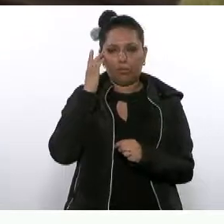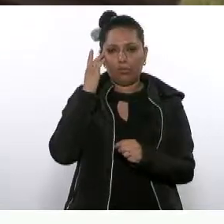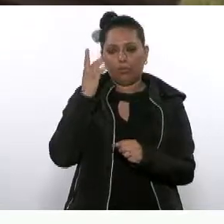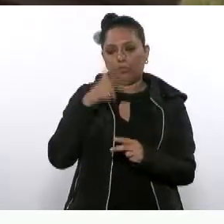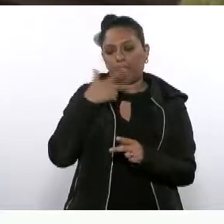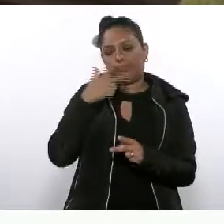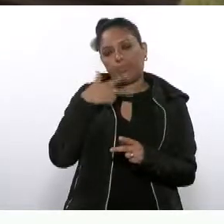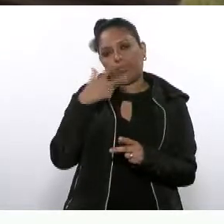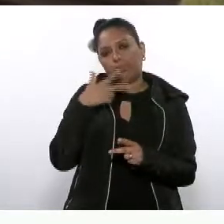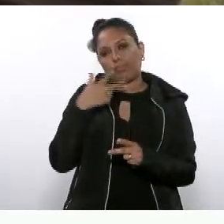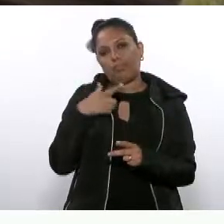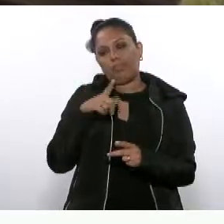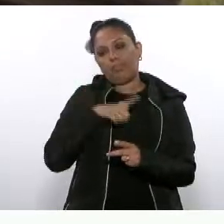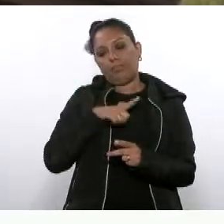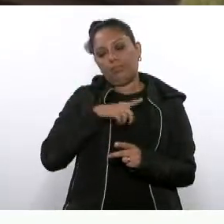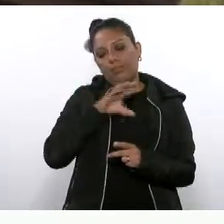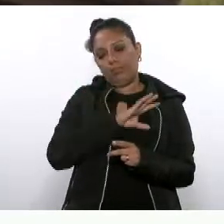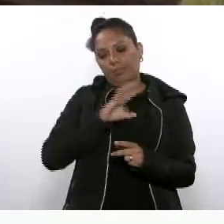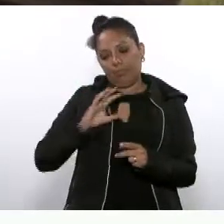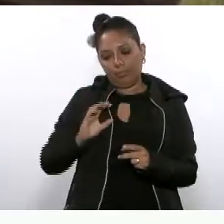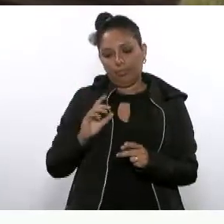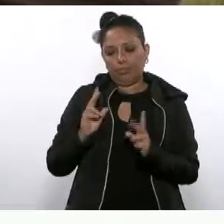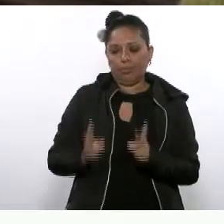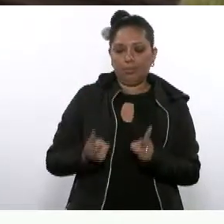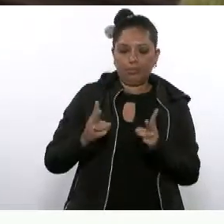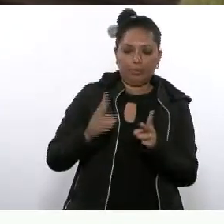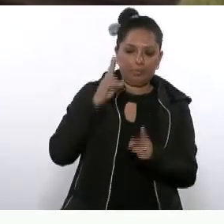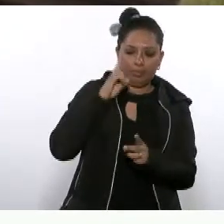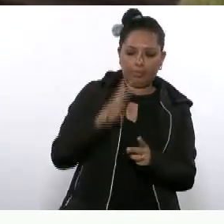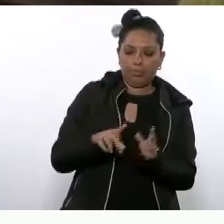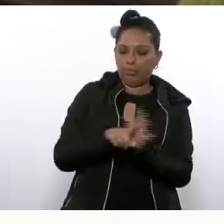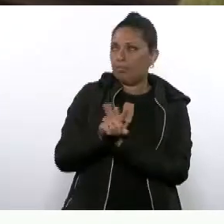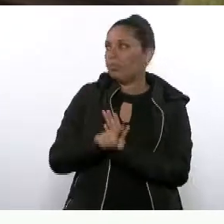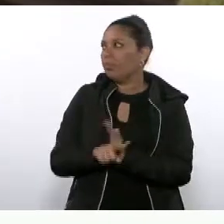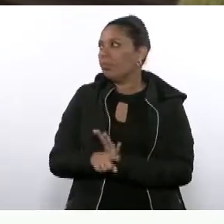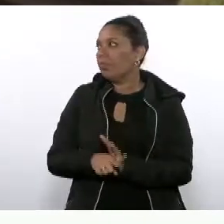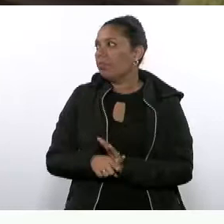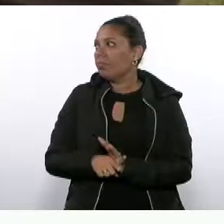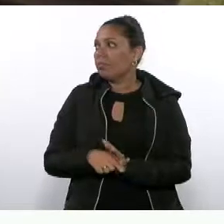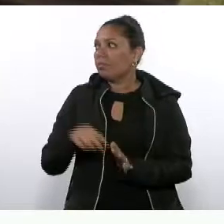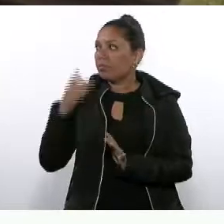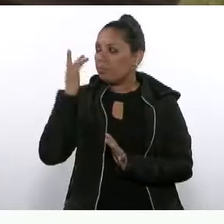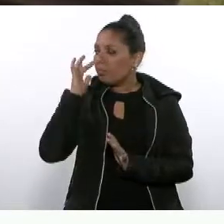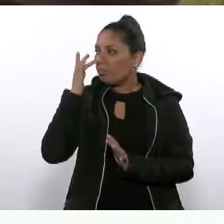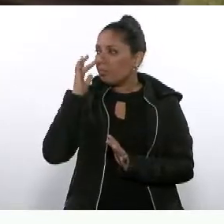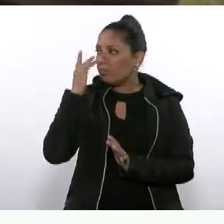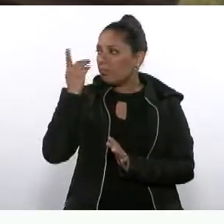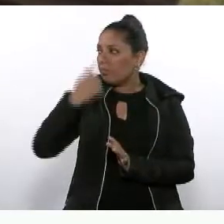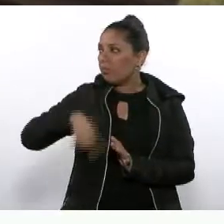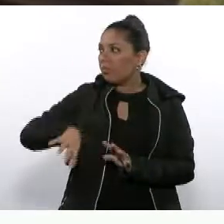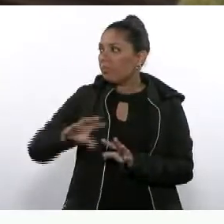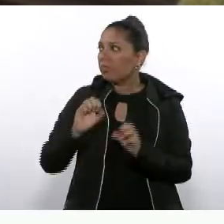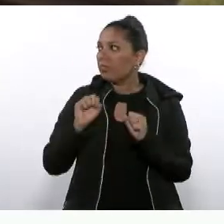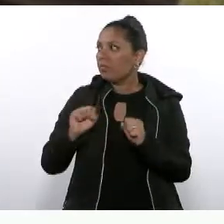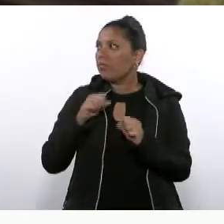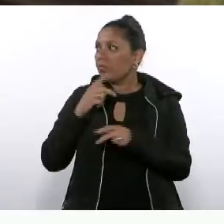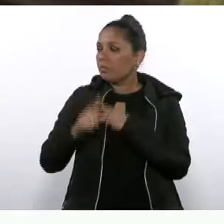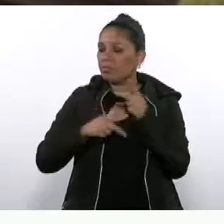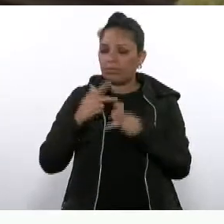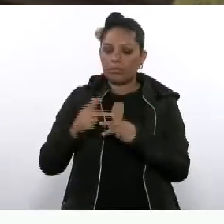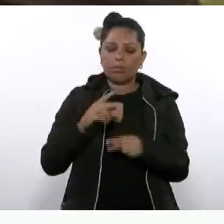que diz, né, ter uma comissão permanente que apure, né, então a gente poderia colocar que